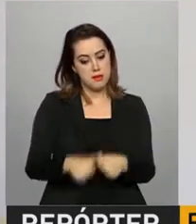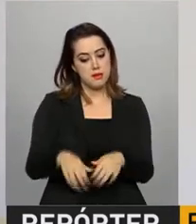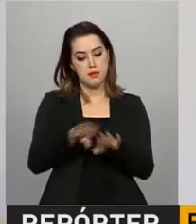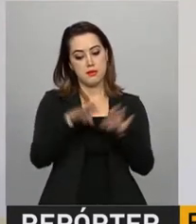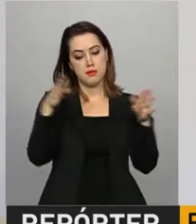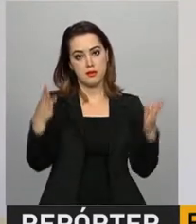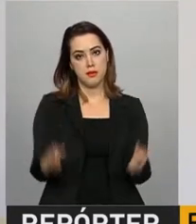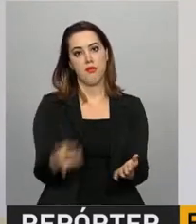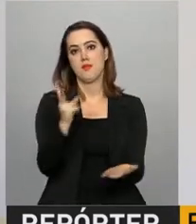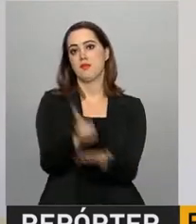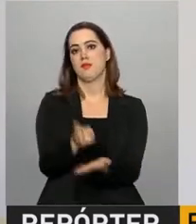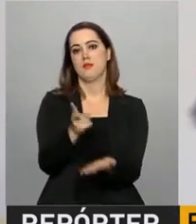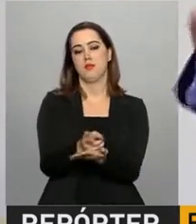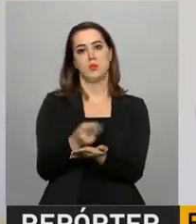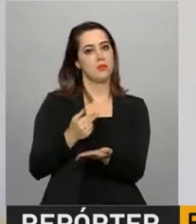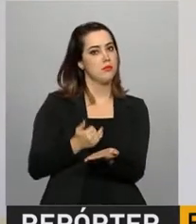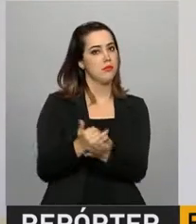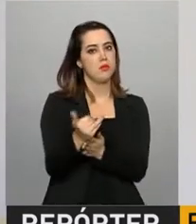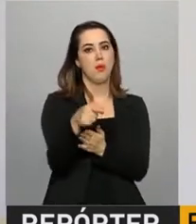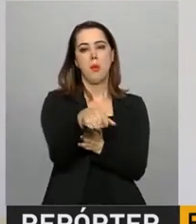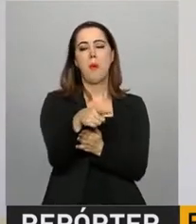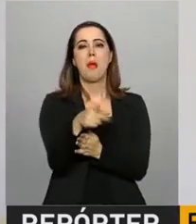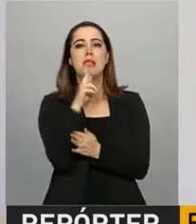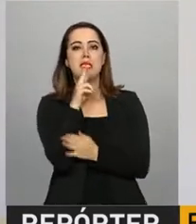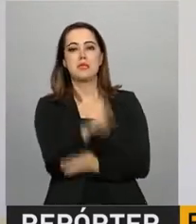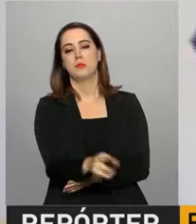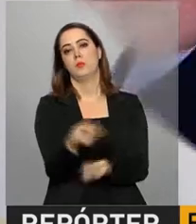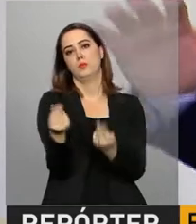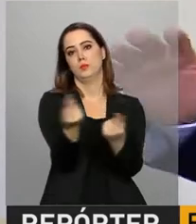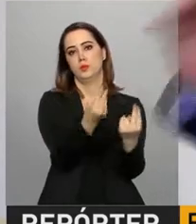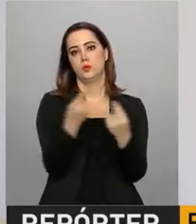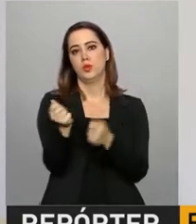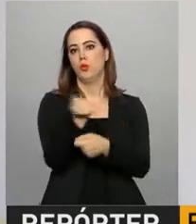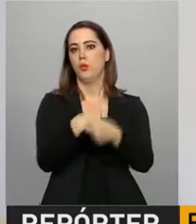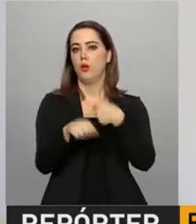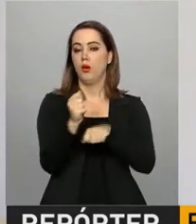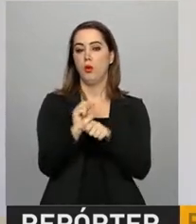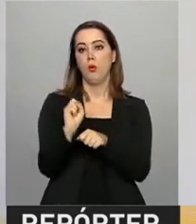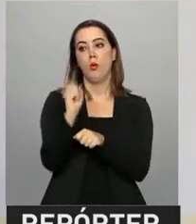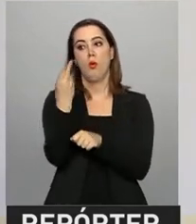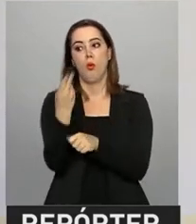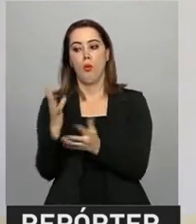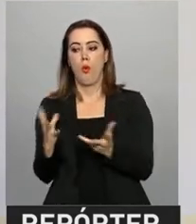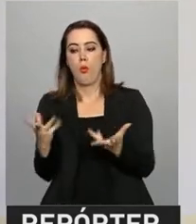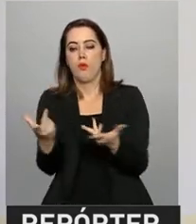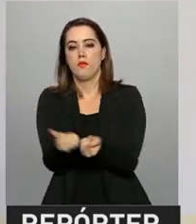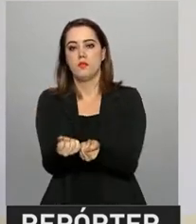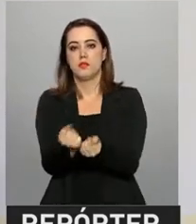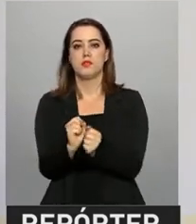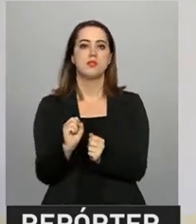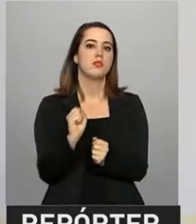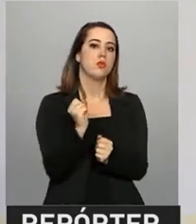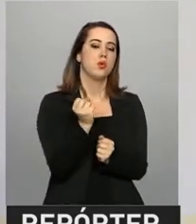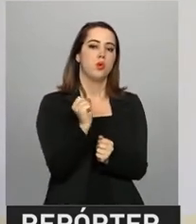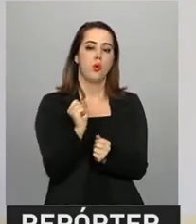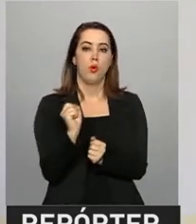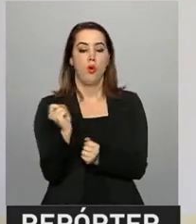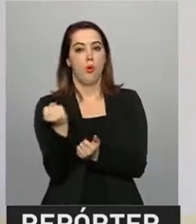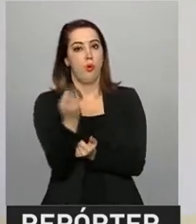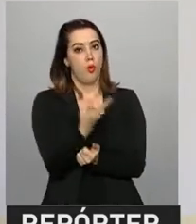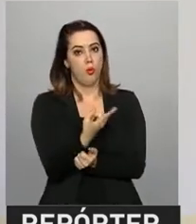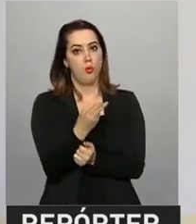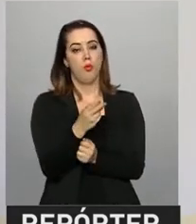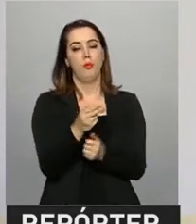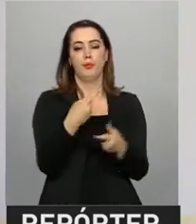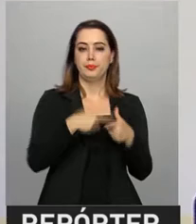sempre o mesmo dinheiro. É o mesmo resultado econômico. Ou ele está na mão da eficiência ou ele está na mão da ineficiência. Quando